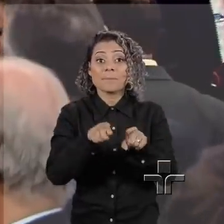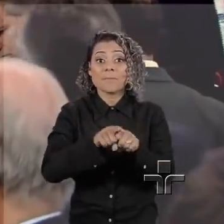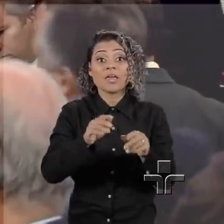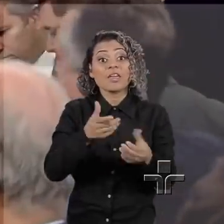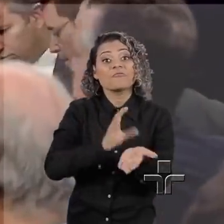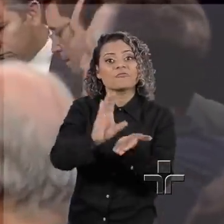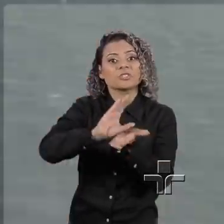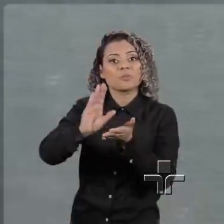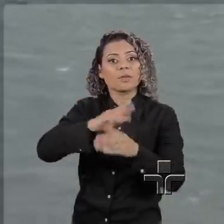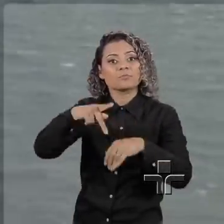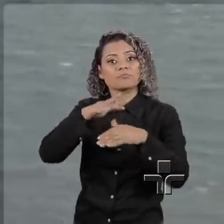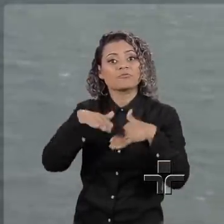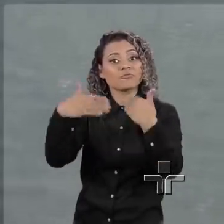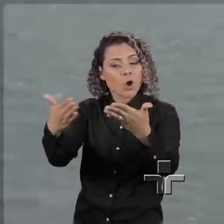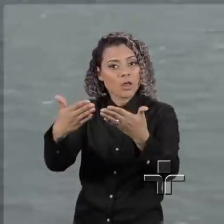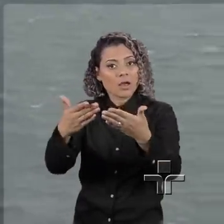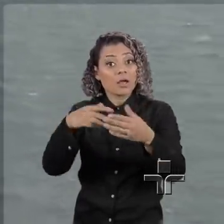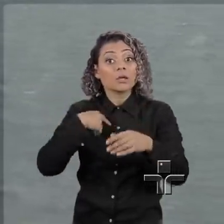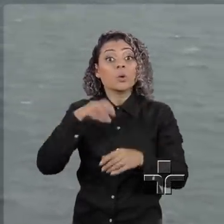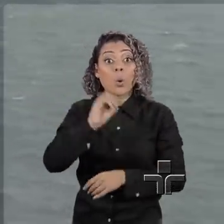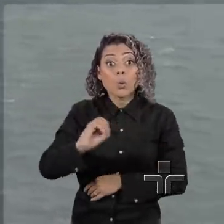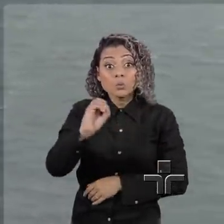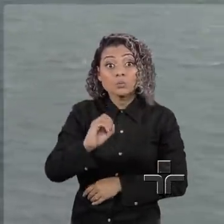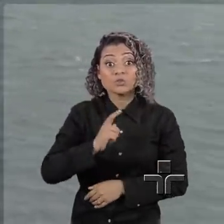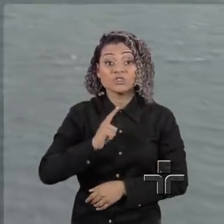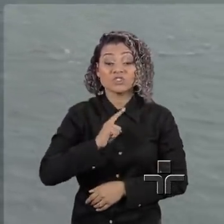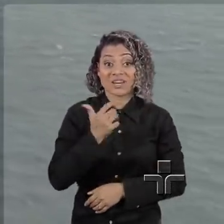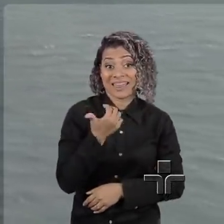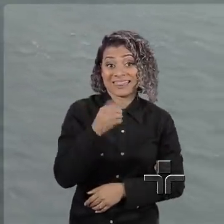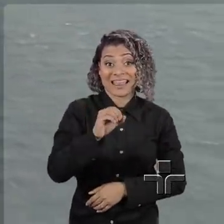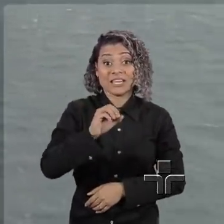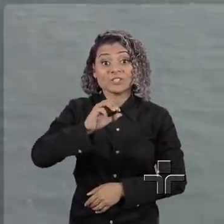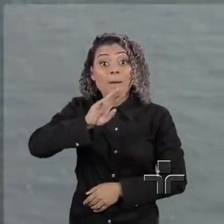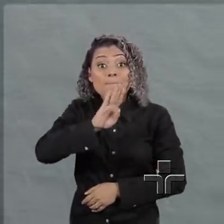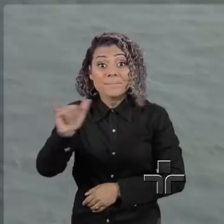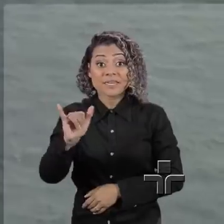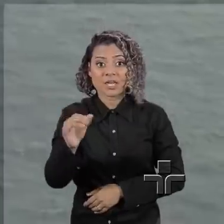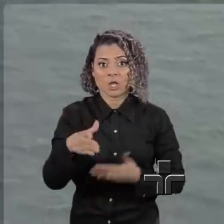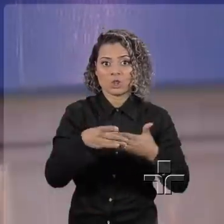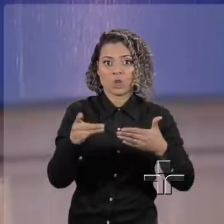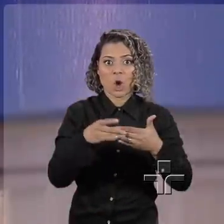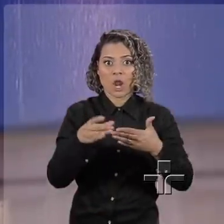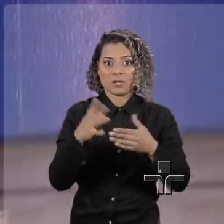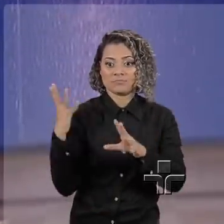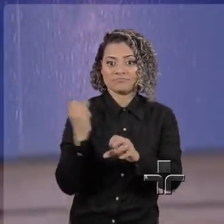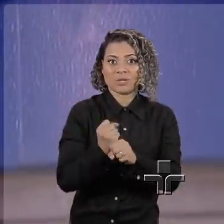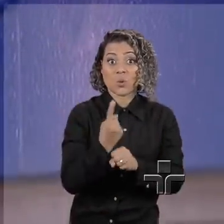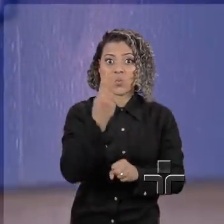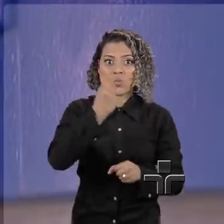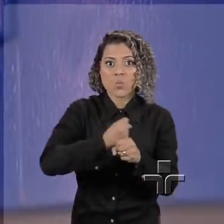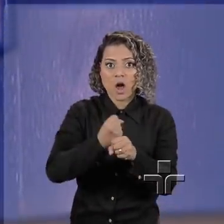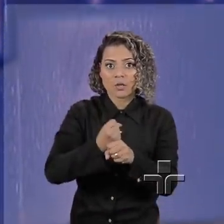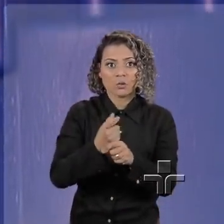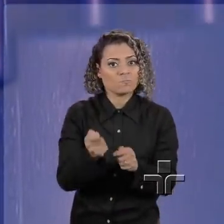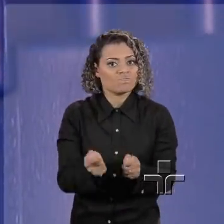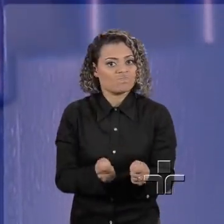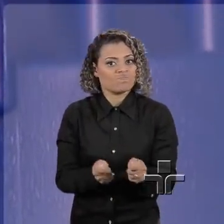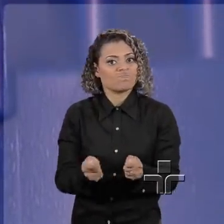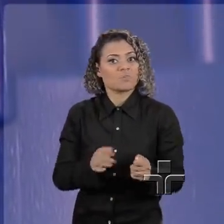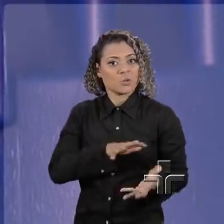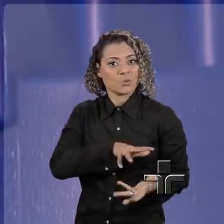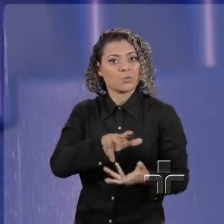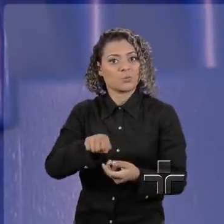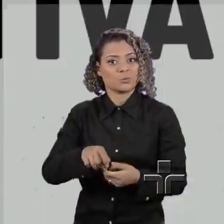estrangeiros, que até outubro somavam mais de 10 bilhões de dólares em um ano de torneiras fechando no